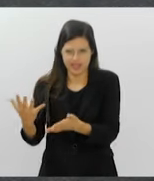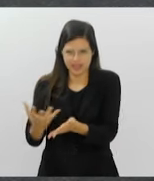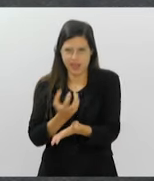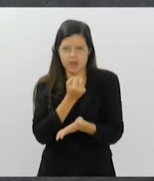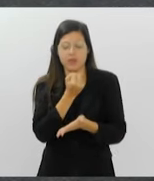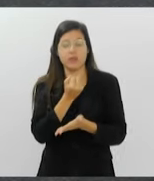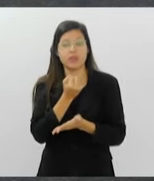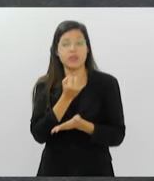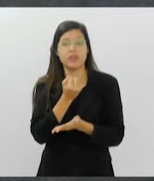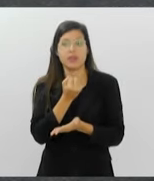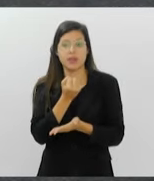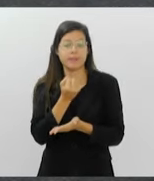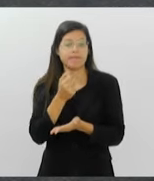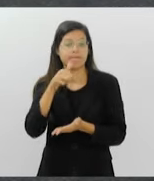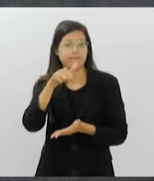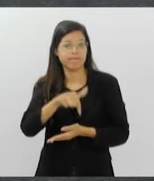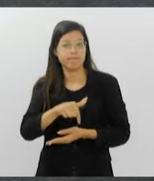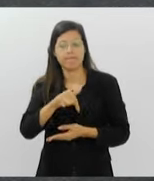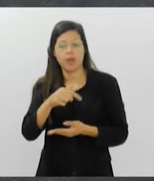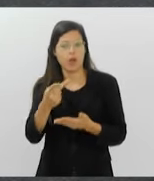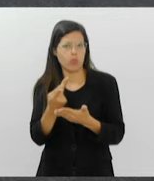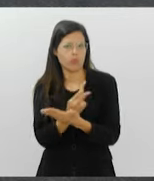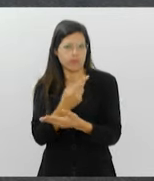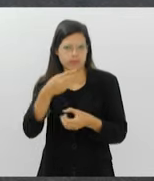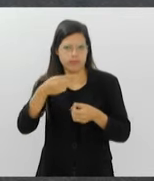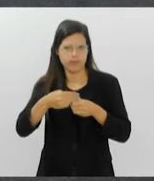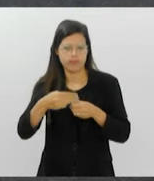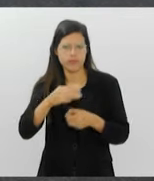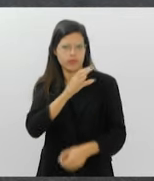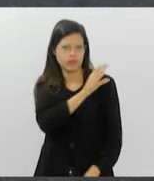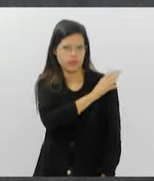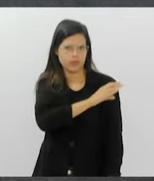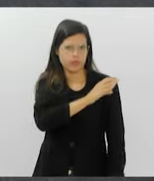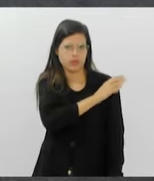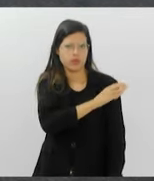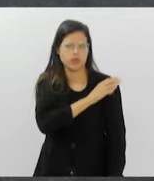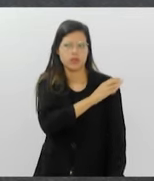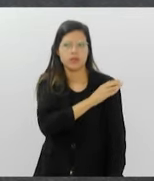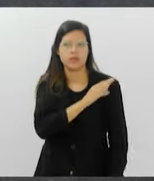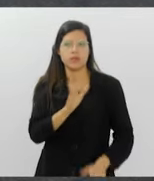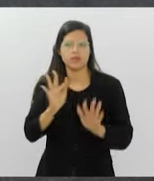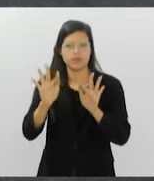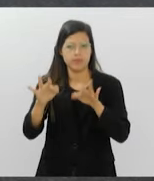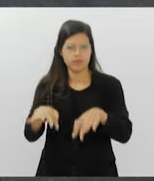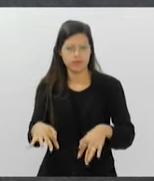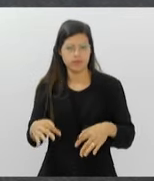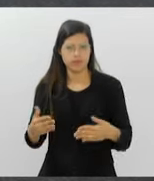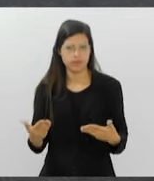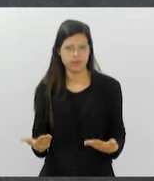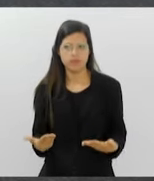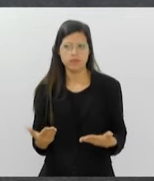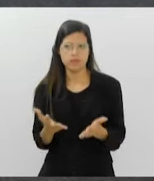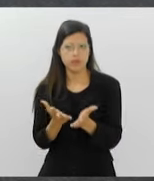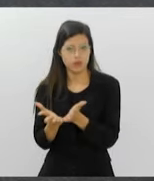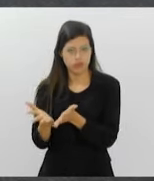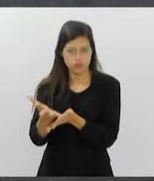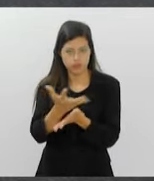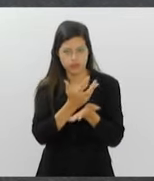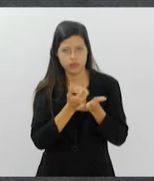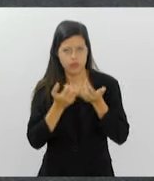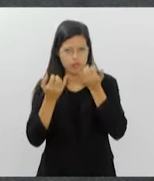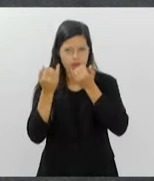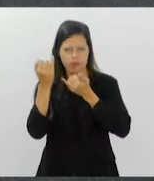presidenta, são aqui no município de Campos dos Goytacazes. E, para finalizar, um dado também que é